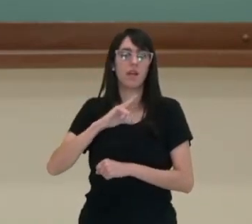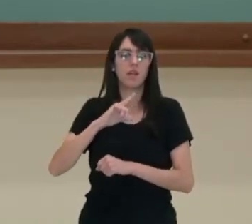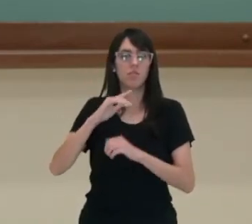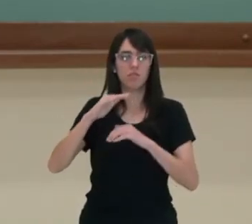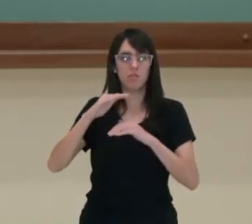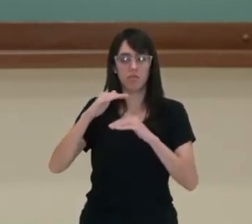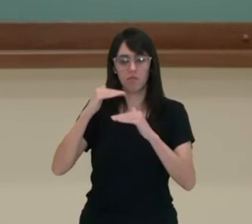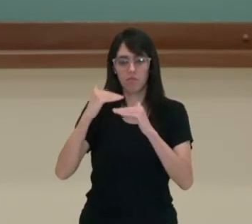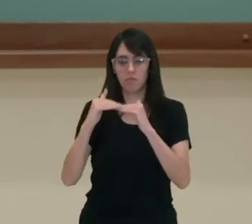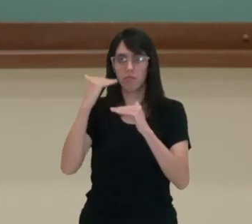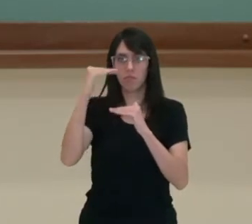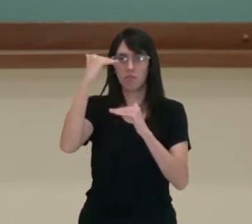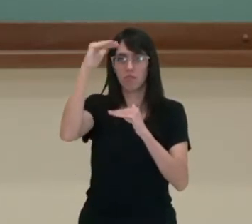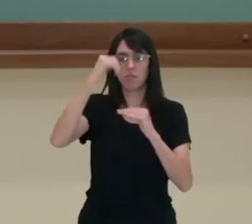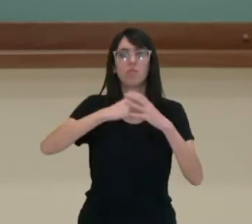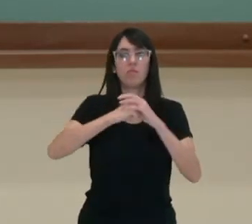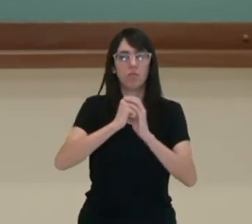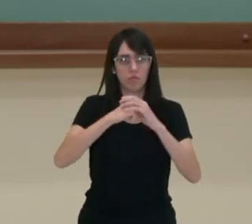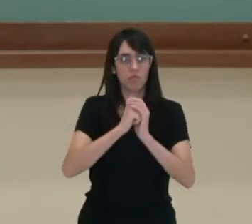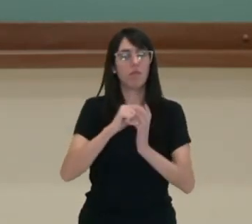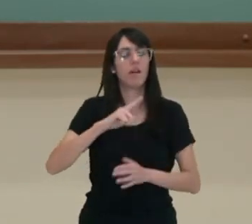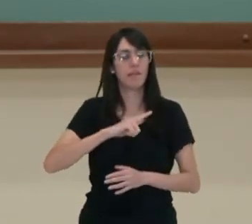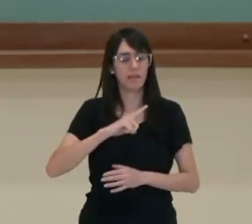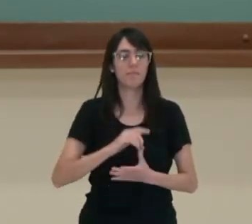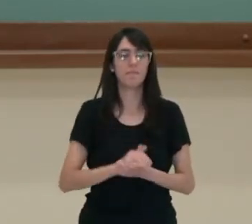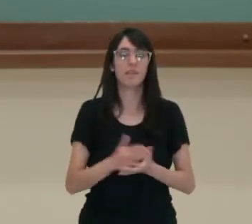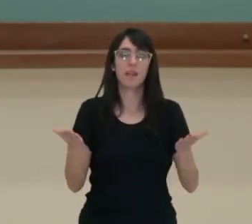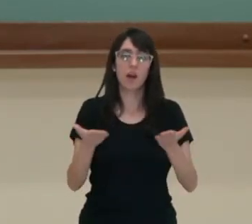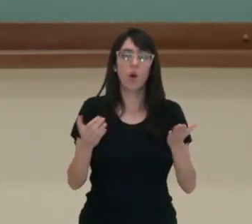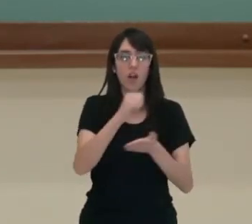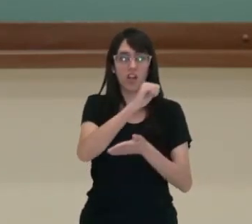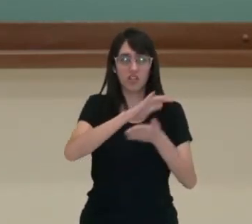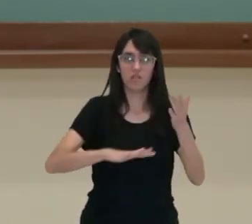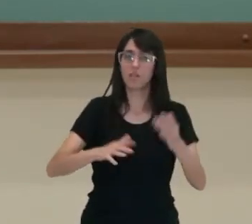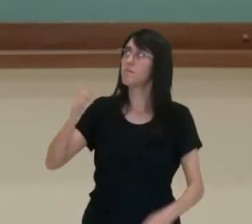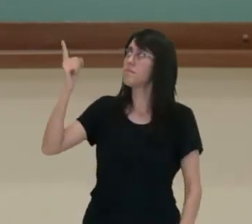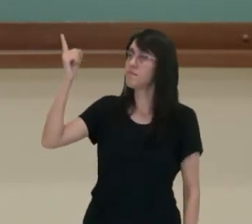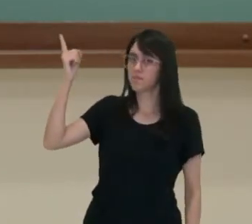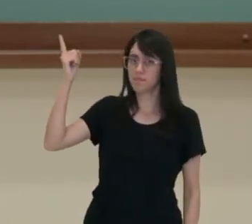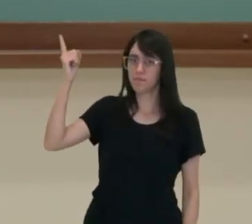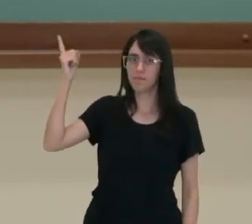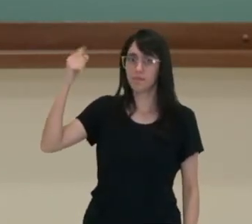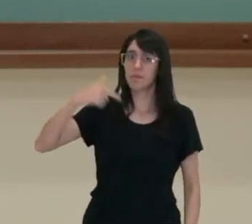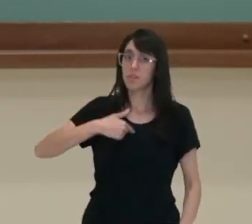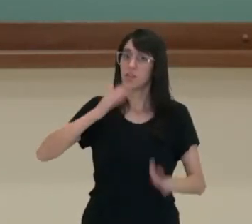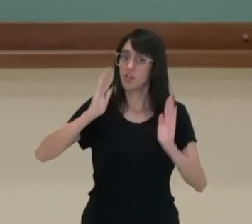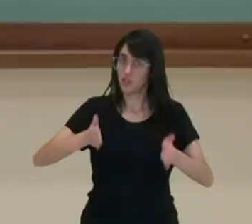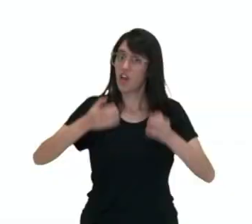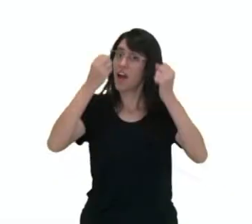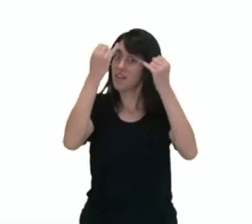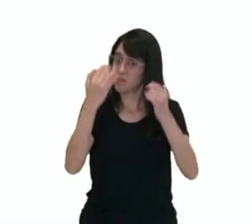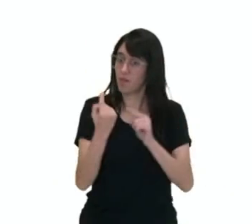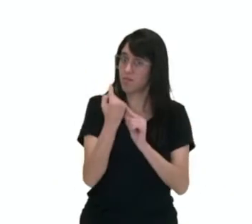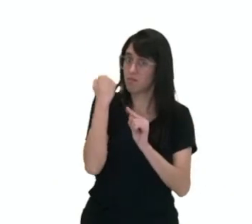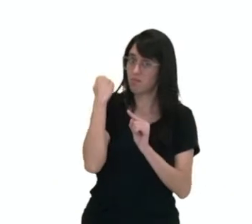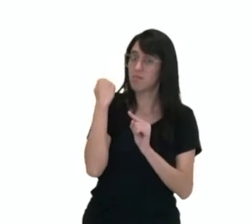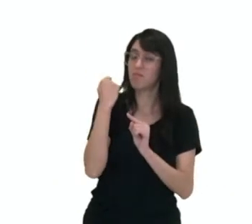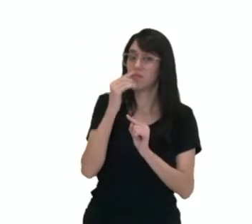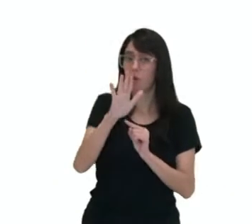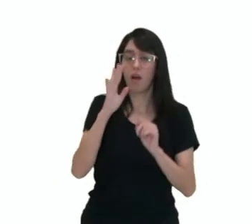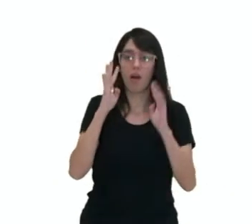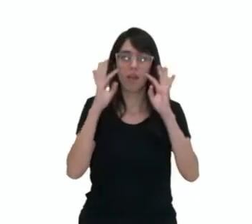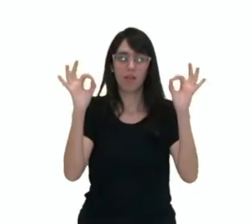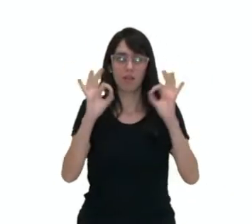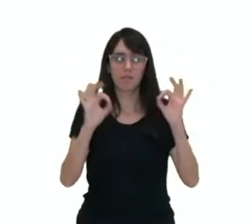cartilagem fibrosa. Agora nós vamos para uma atividade. Eu acabei de explicar, então prestem atenção. A lesão do